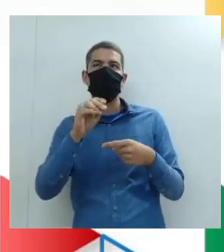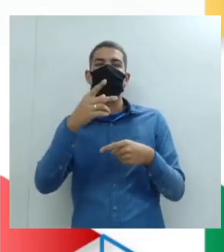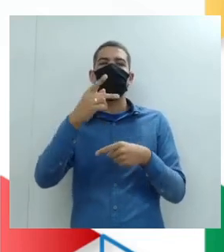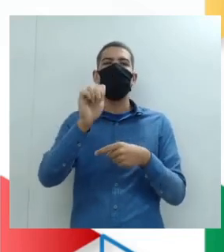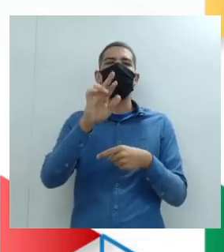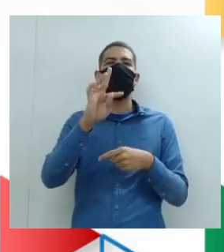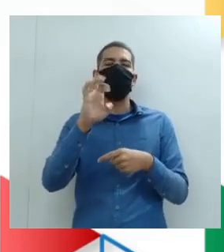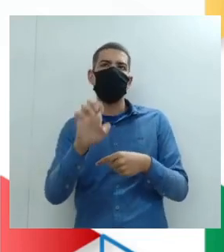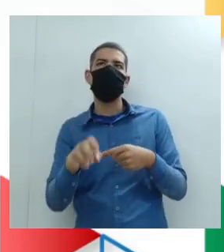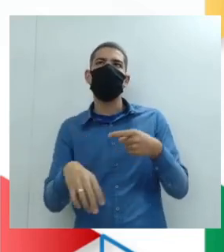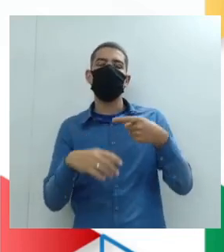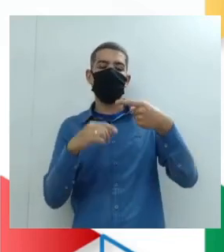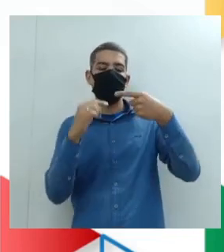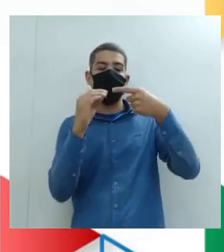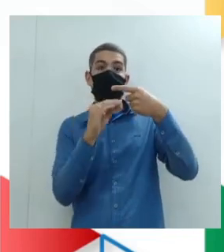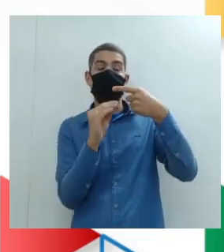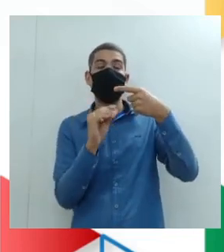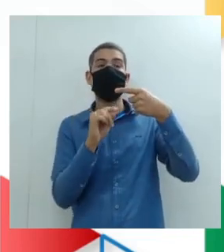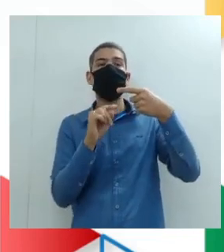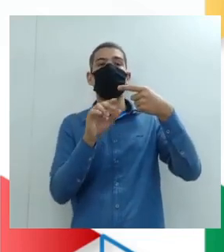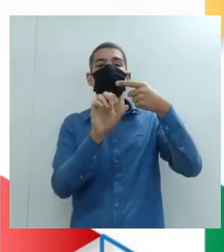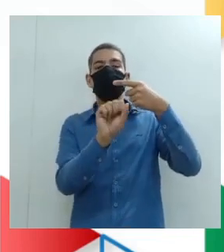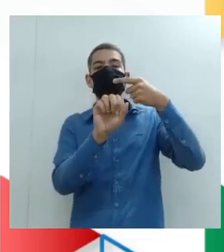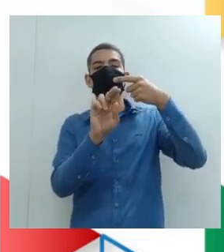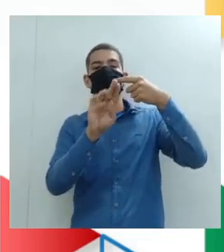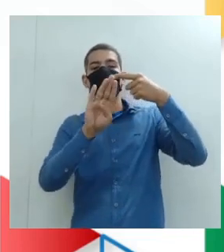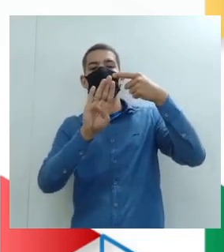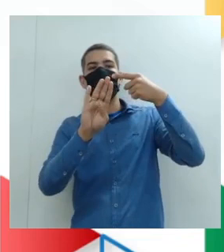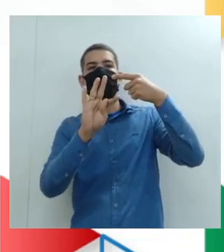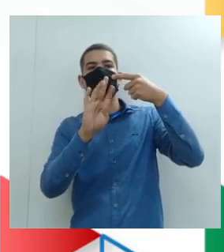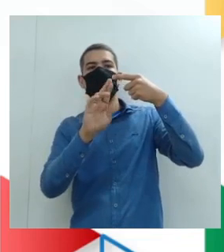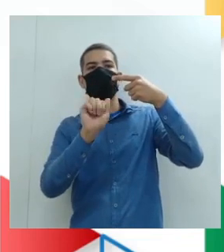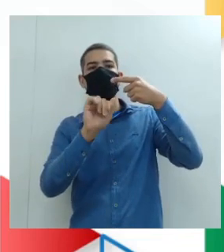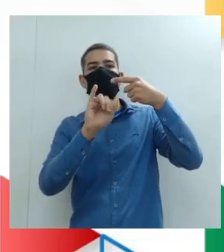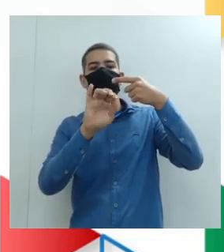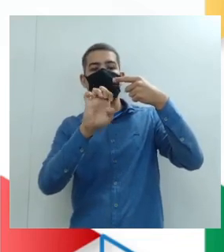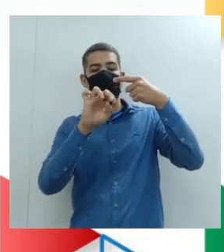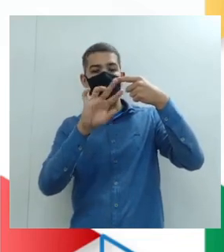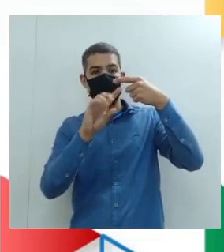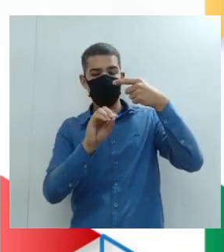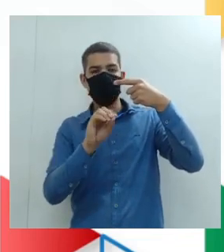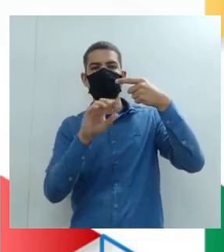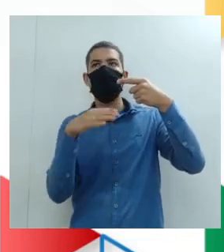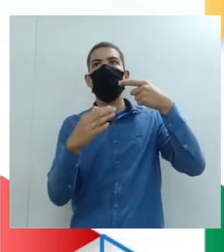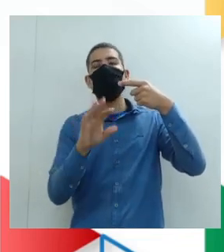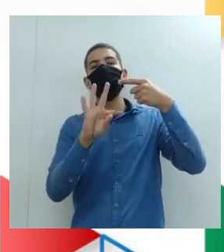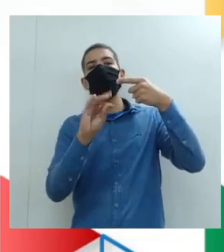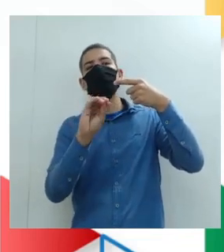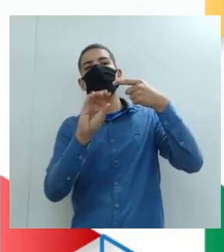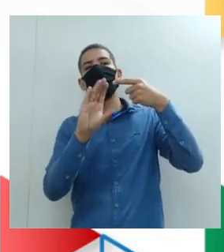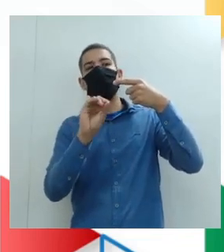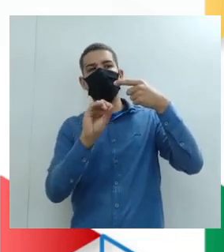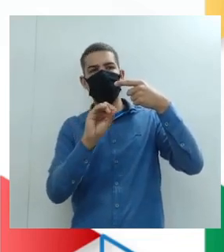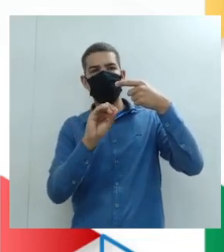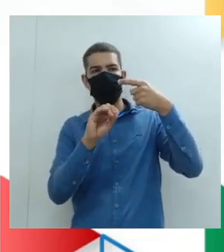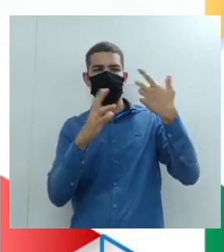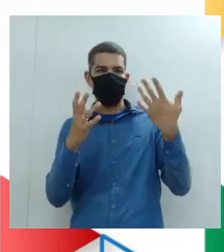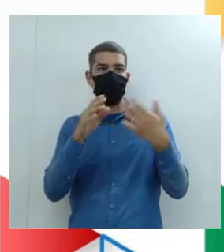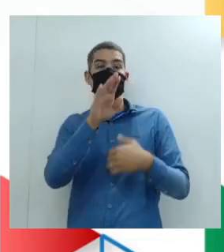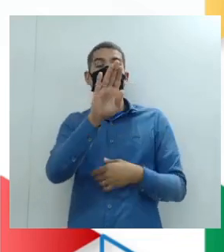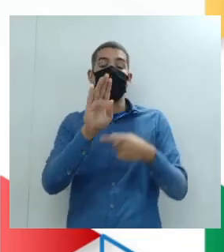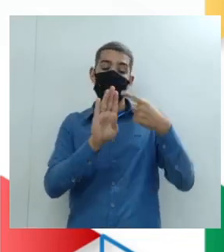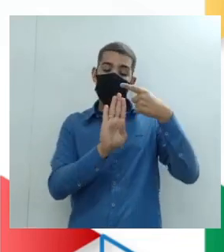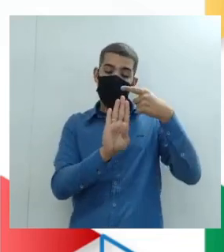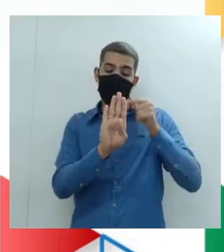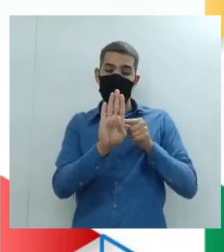denominador, como ser subtraindo ou todo. Não esquece disso, tá bom? Agora a regra, B tem que ser diferente